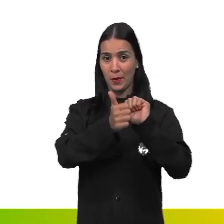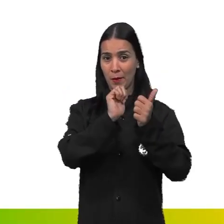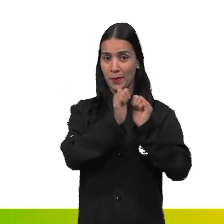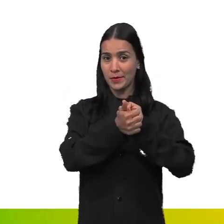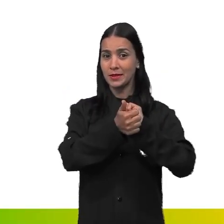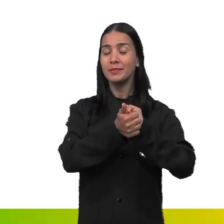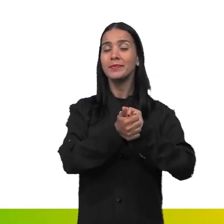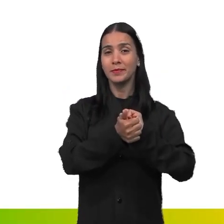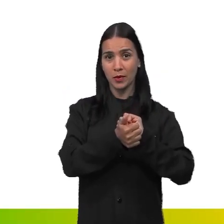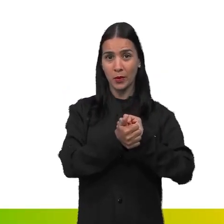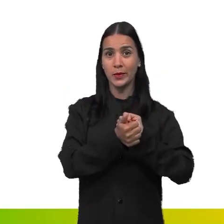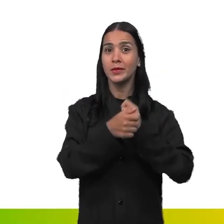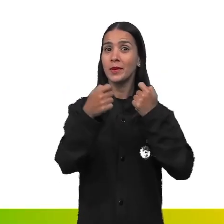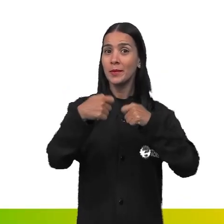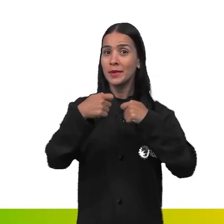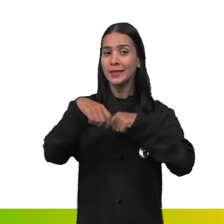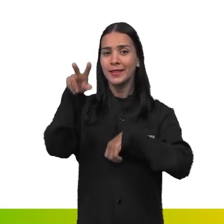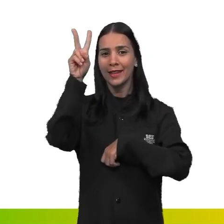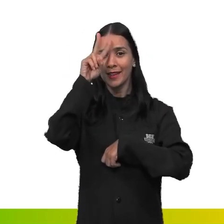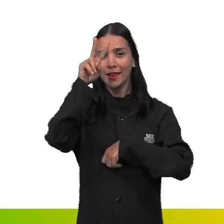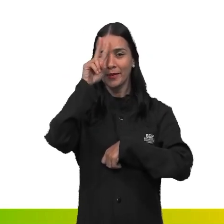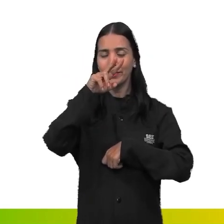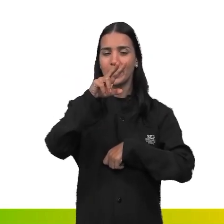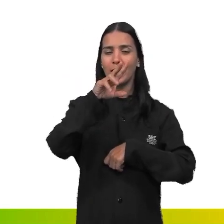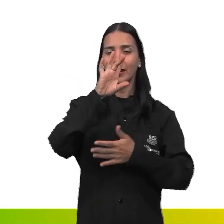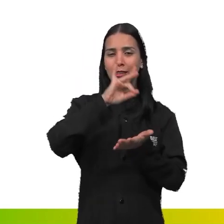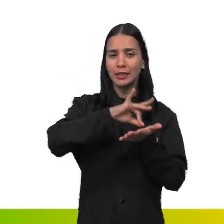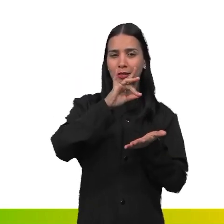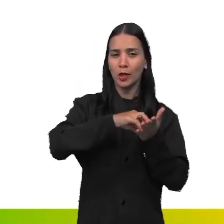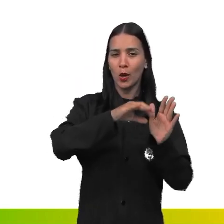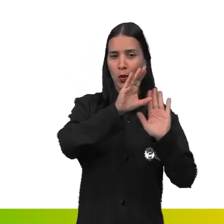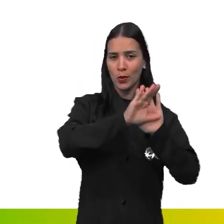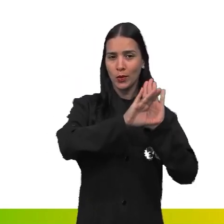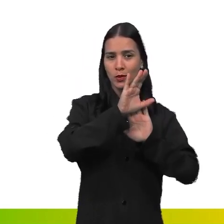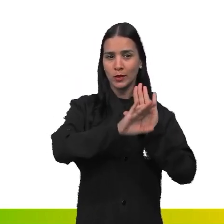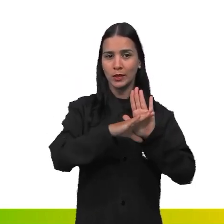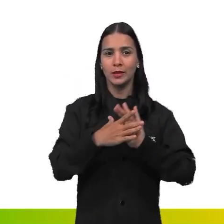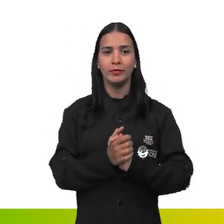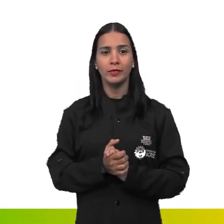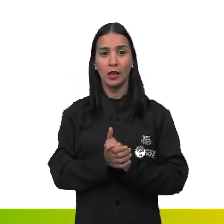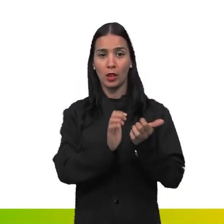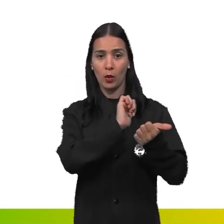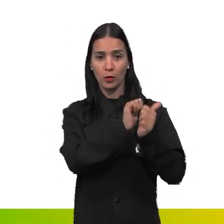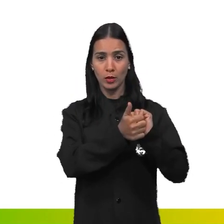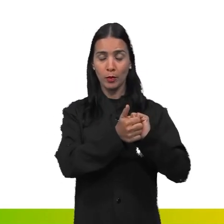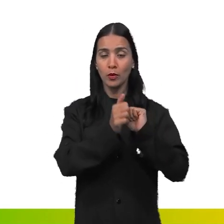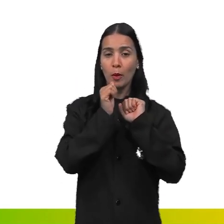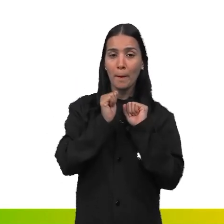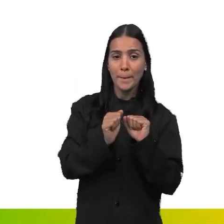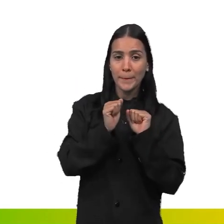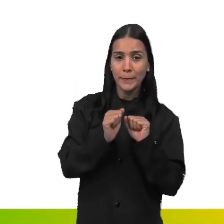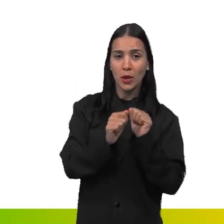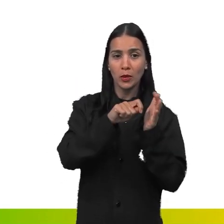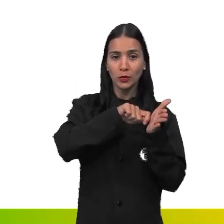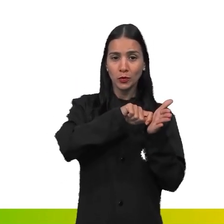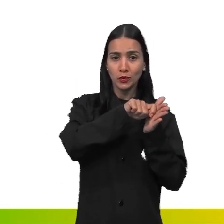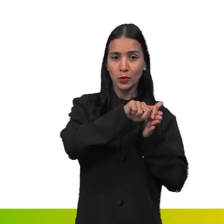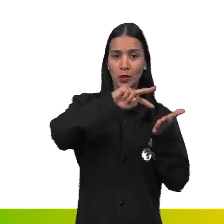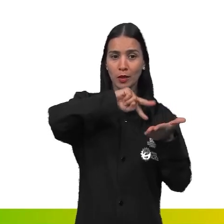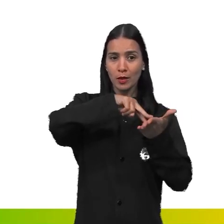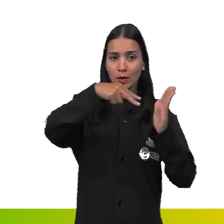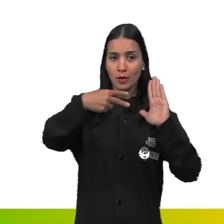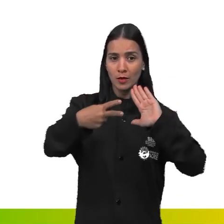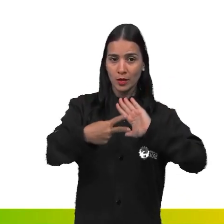entender, lembrar ou relembrar um pouco da definição, pode ser definido como um fenômeno social, vamos grifar fenômeno social, que